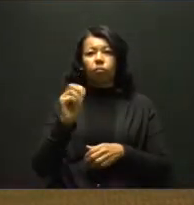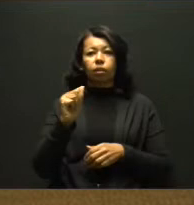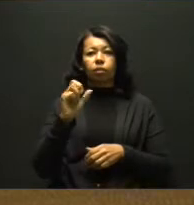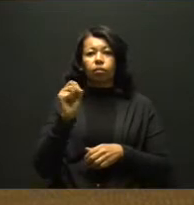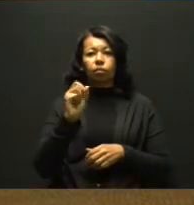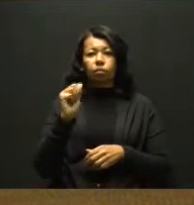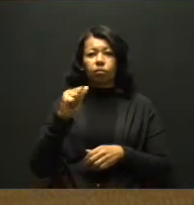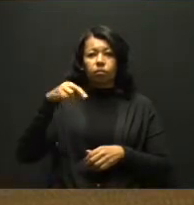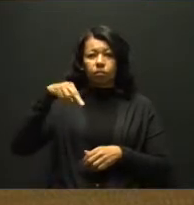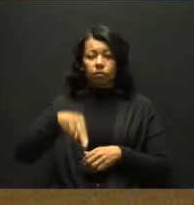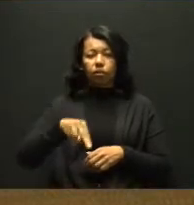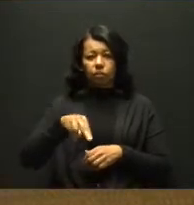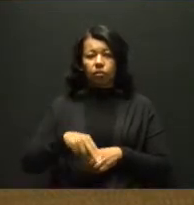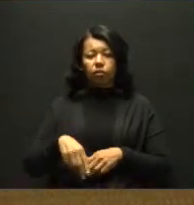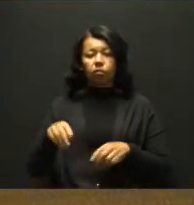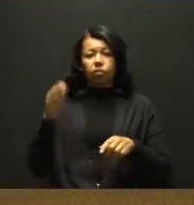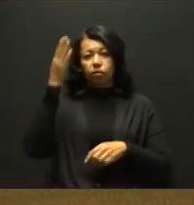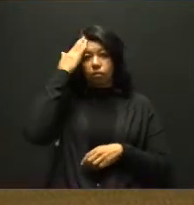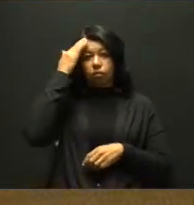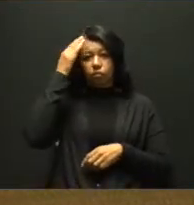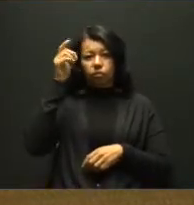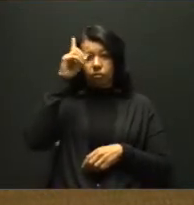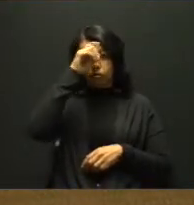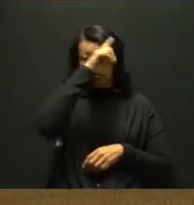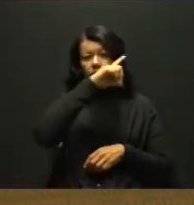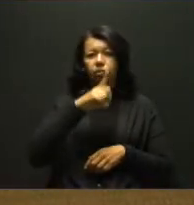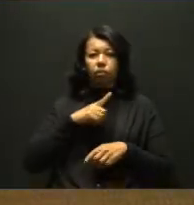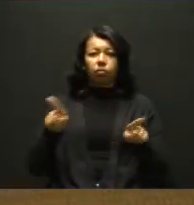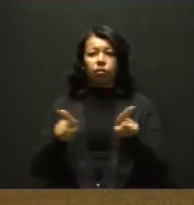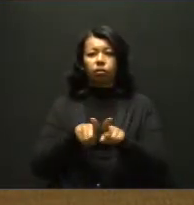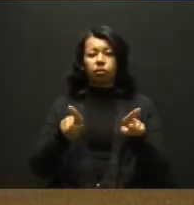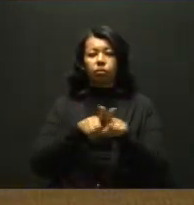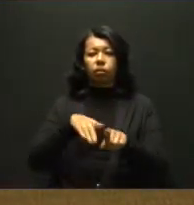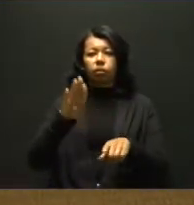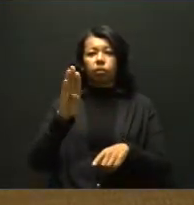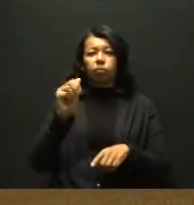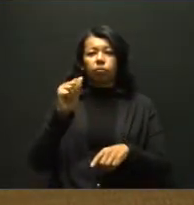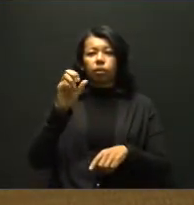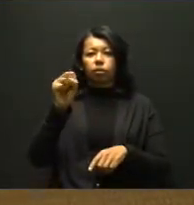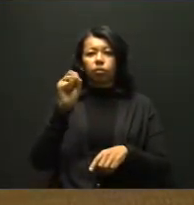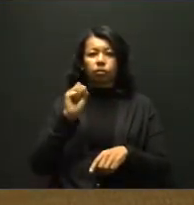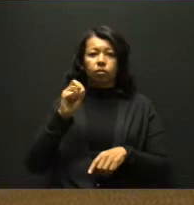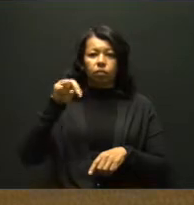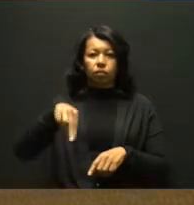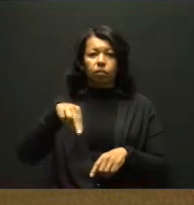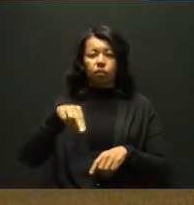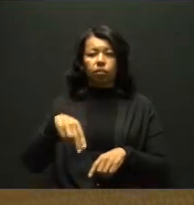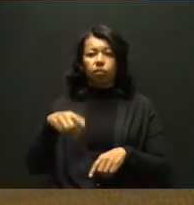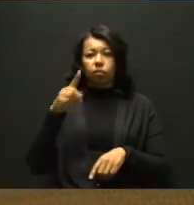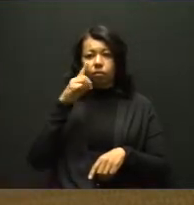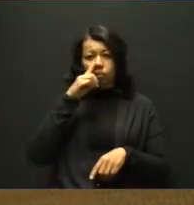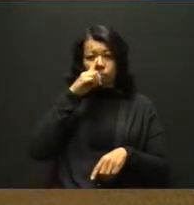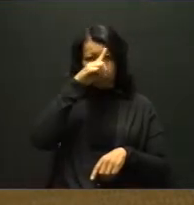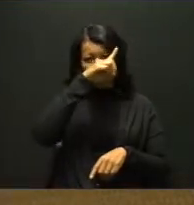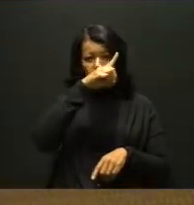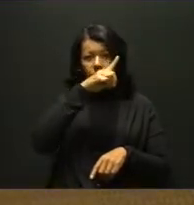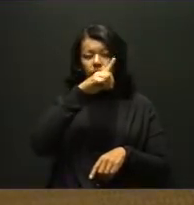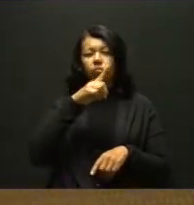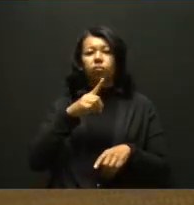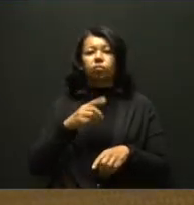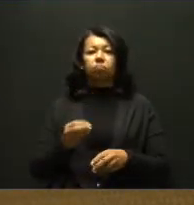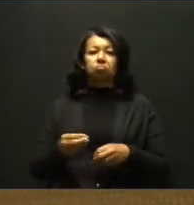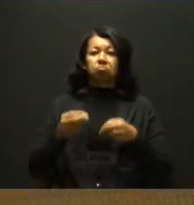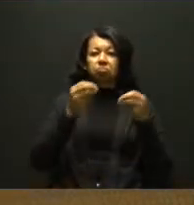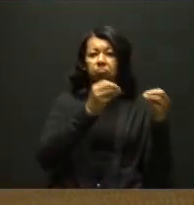problema da banana sabe da dificuldade que nós temos também na base eo risco que a banda oferece então se nós tiramos aí o corpo de